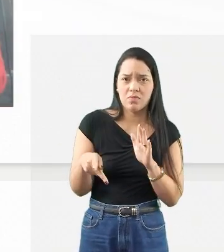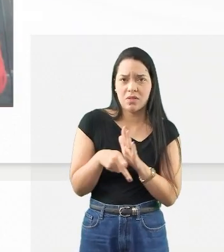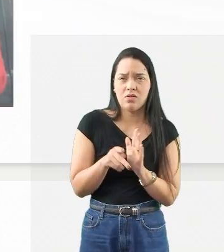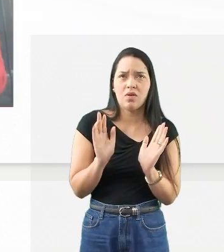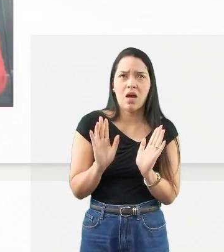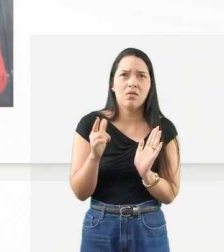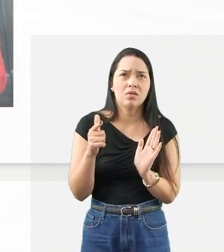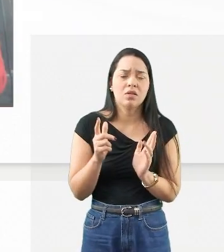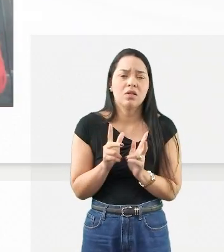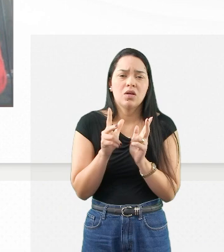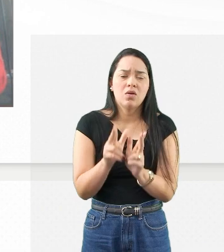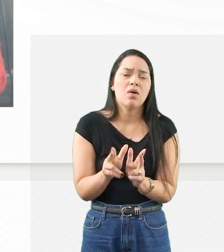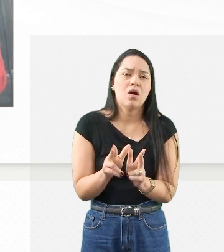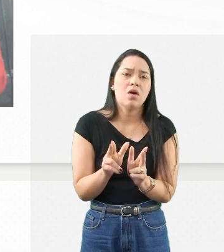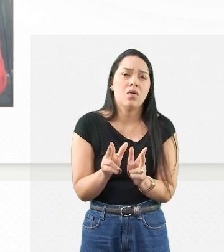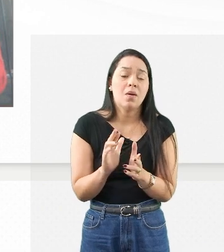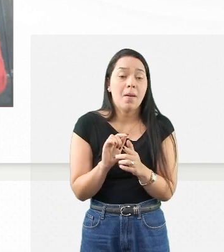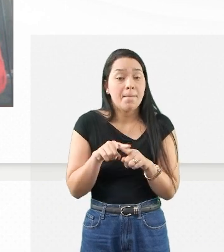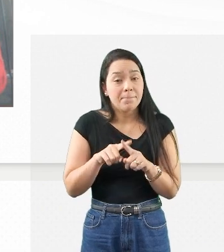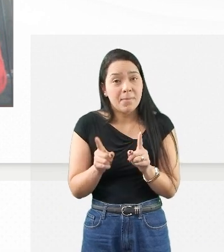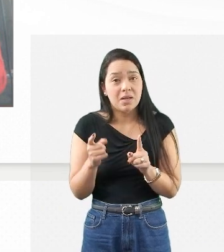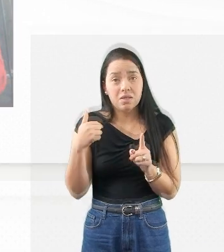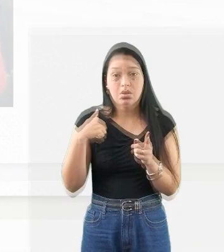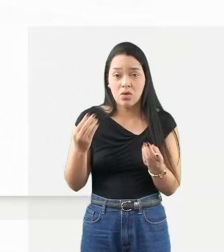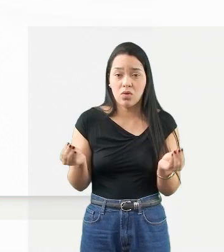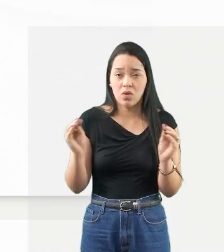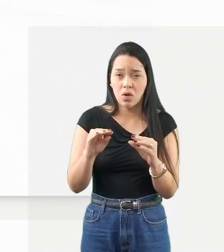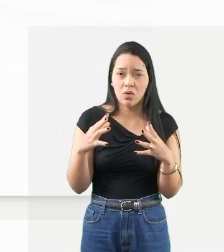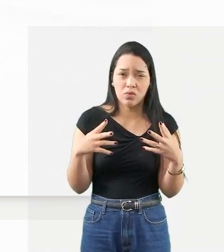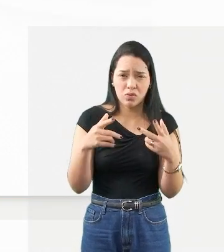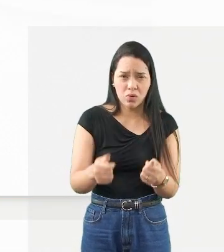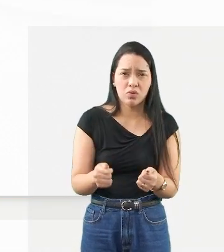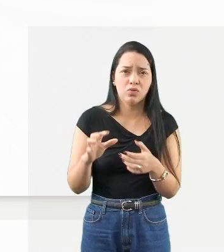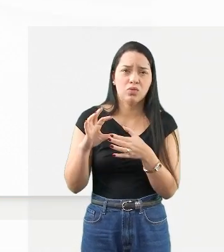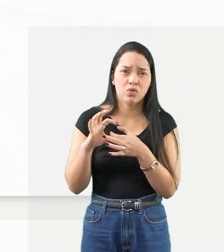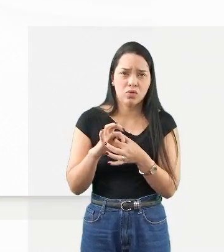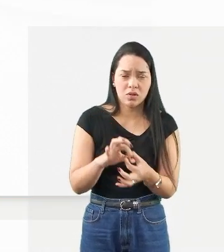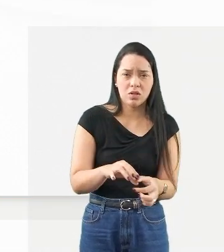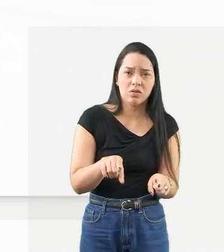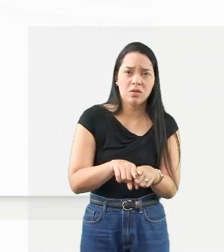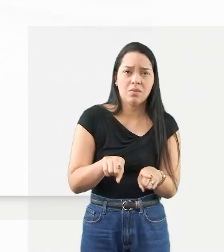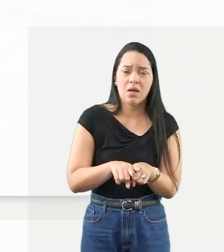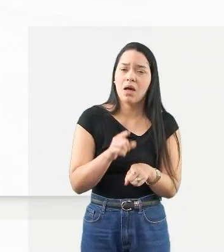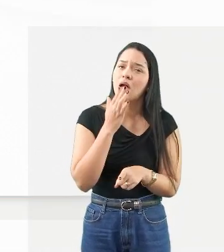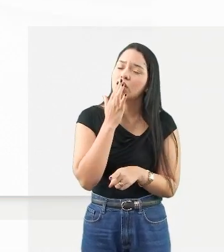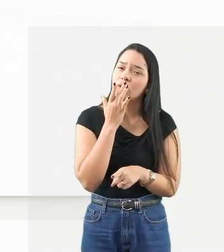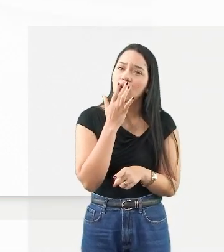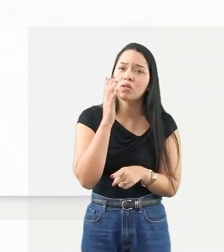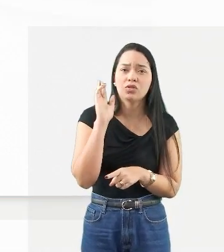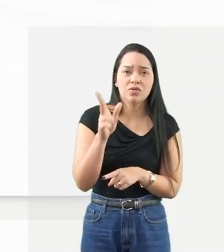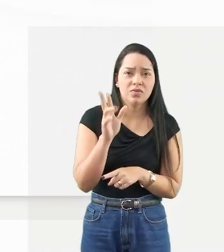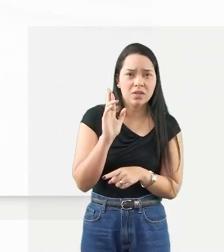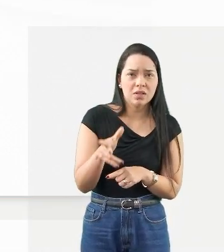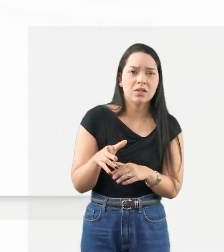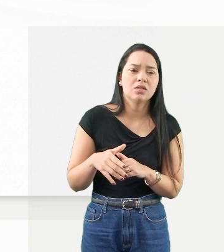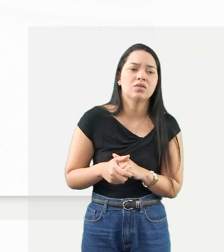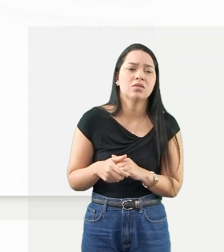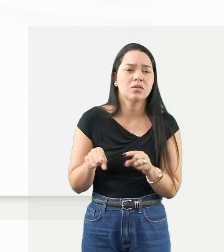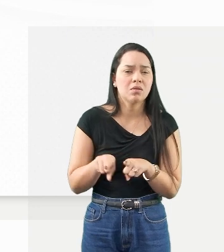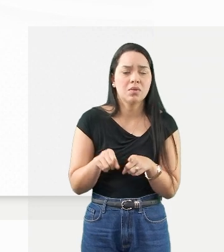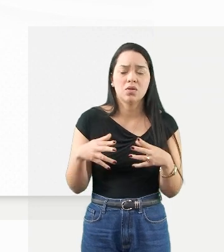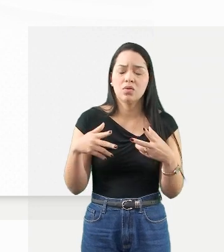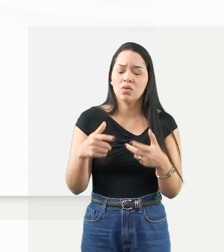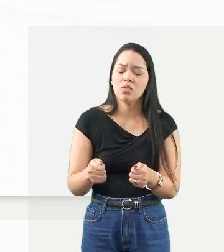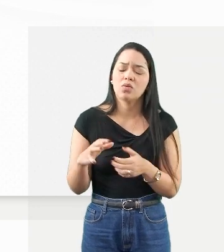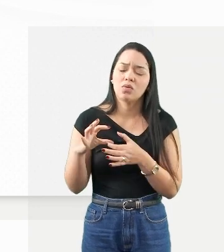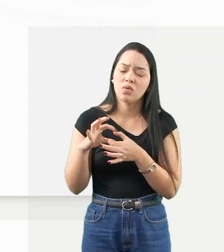não ia ter o mesmo efeito de sentido. Mas quando eu coloco todo esse contexto, coloco as cores diferentes, trago uma linguagem não verbal e faço todo um